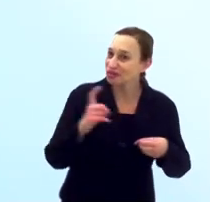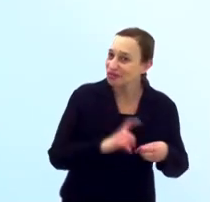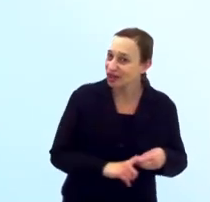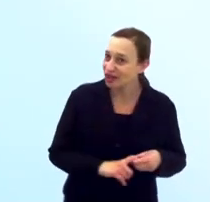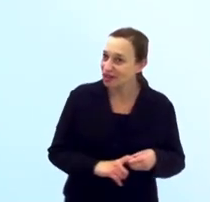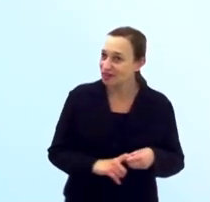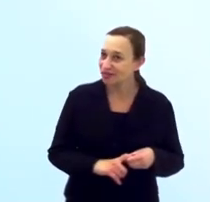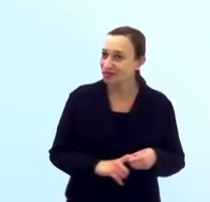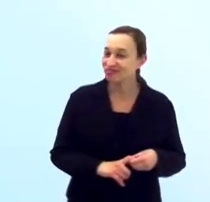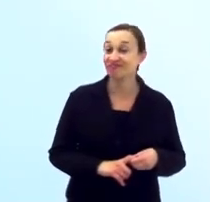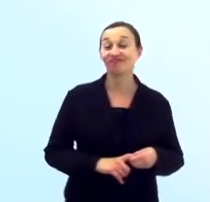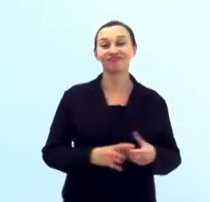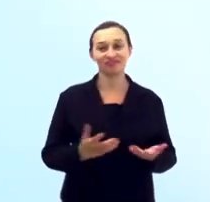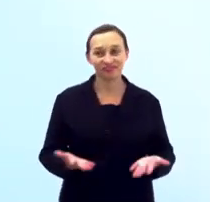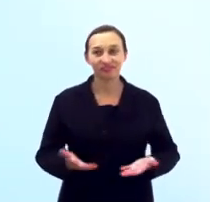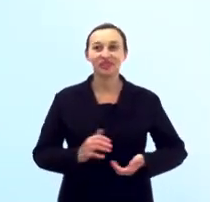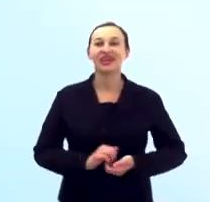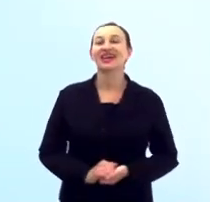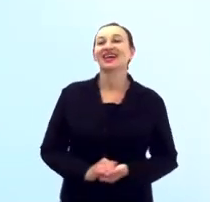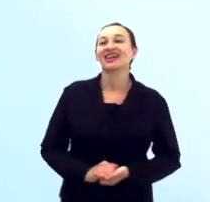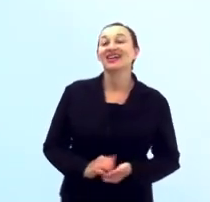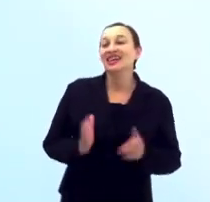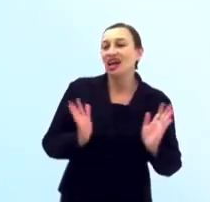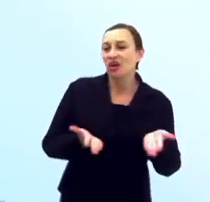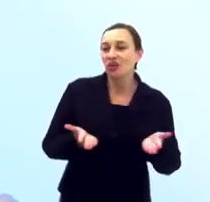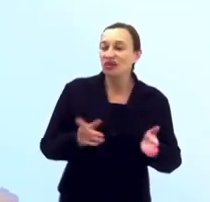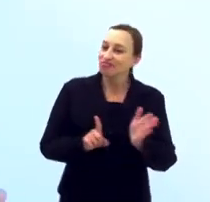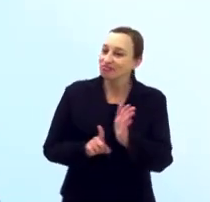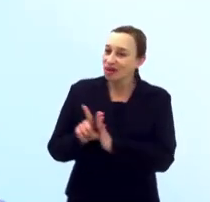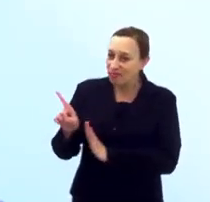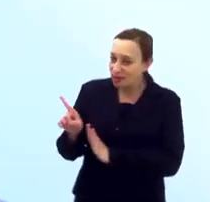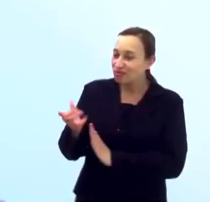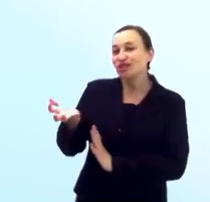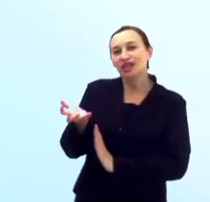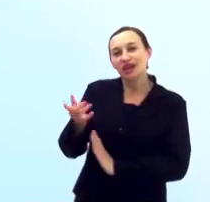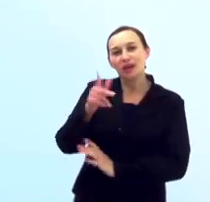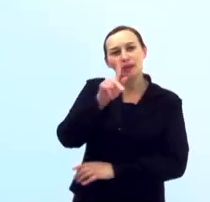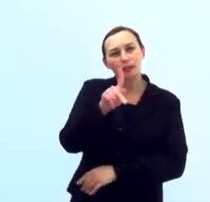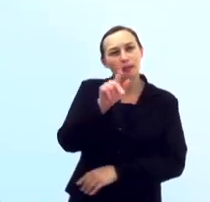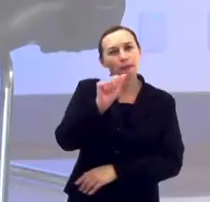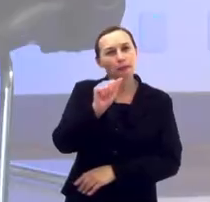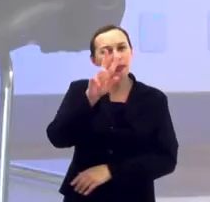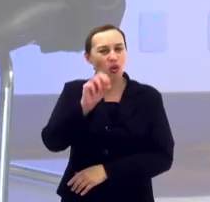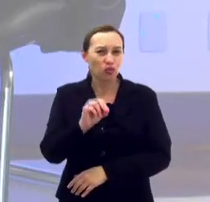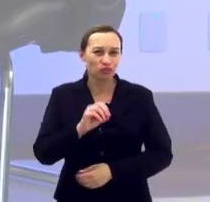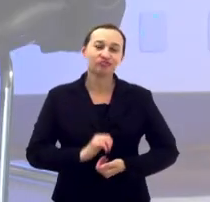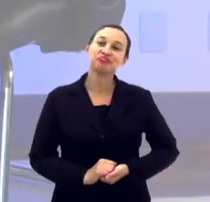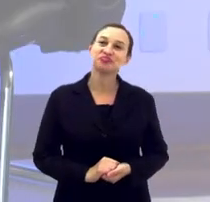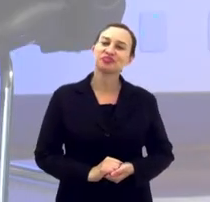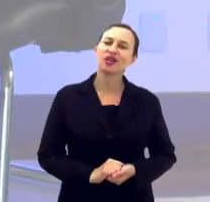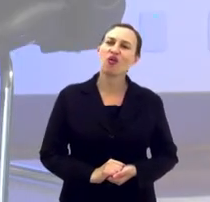Bem, voltamos ao nosso programa. E agora eu queria te fazer uma pergunta, Paulo.